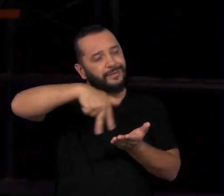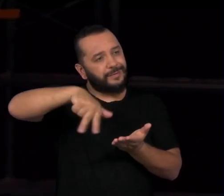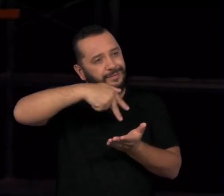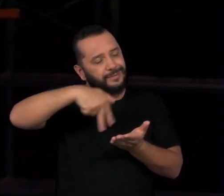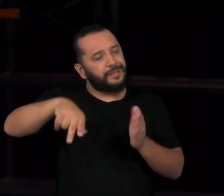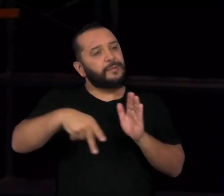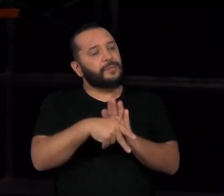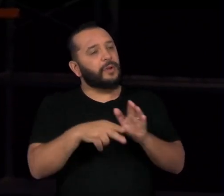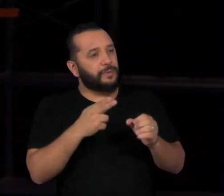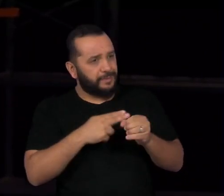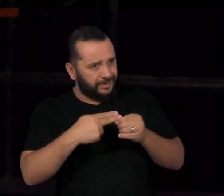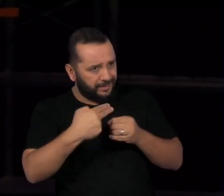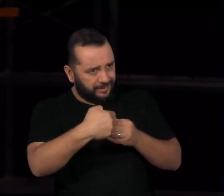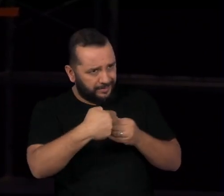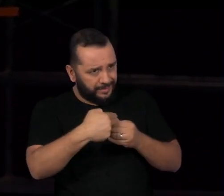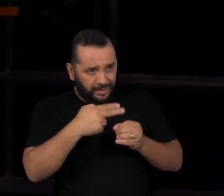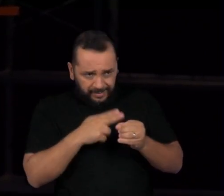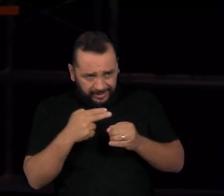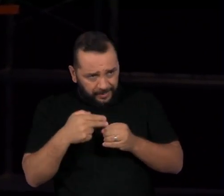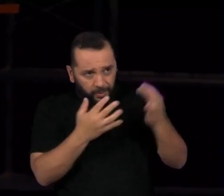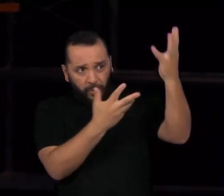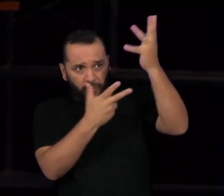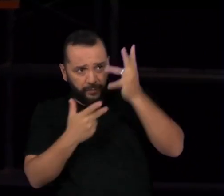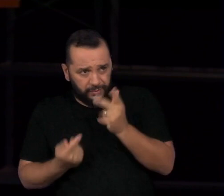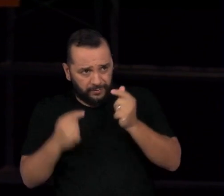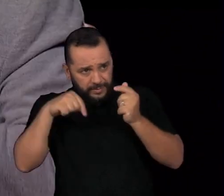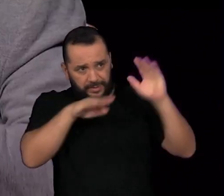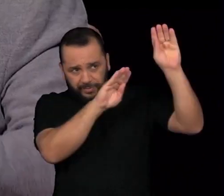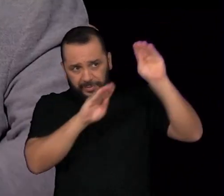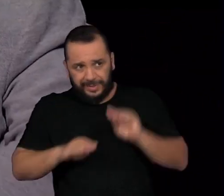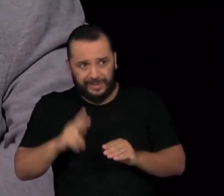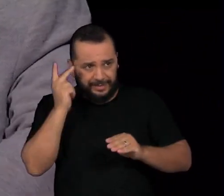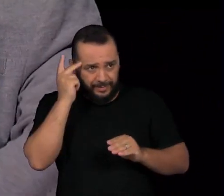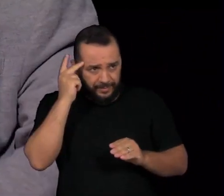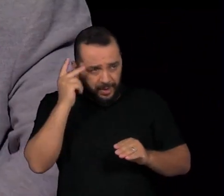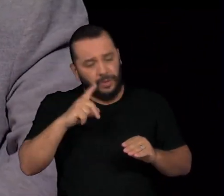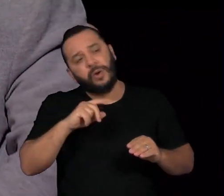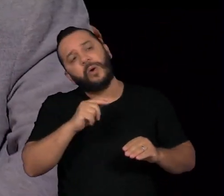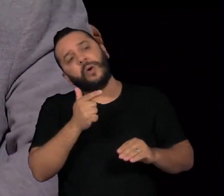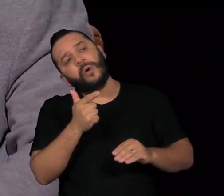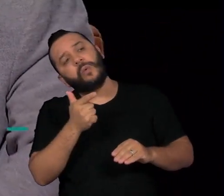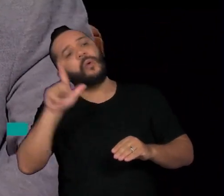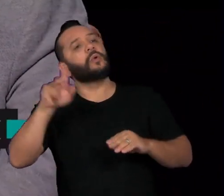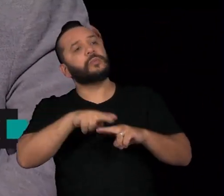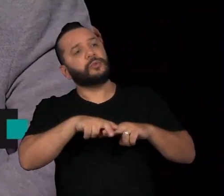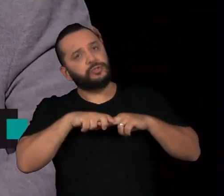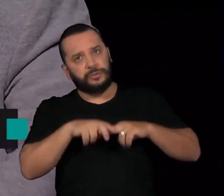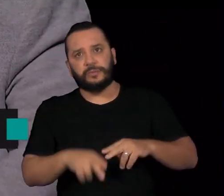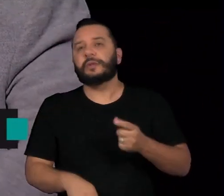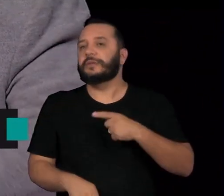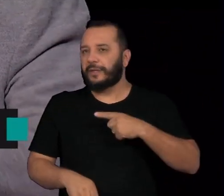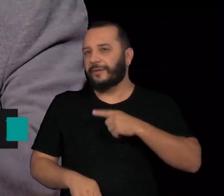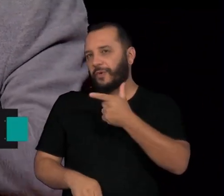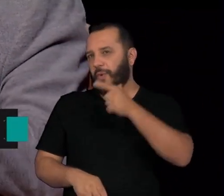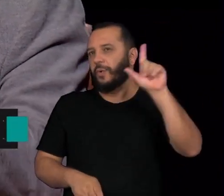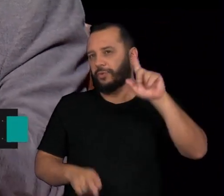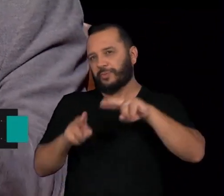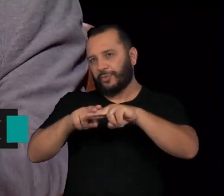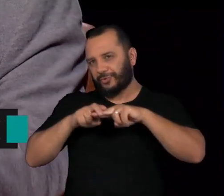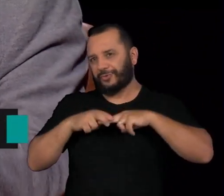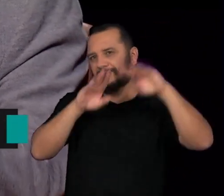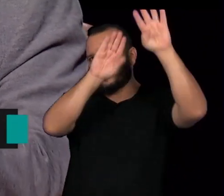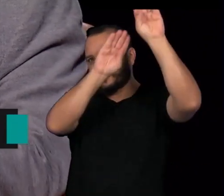Unicamp ou teve algum outro motivo para essa mudança aí de endereço não teve outro motivo né Eu vim